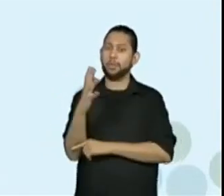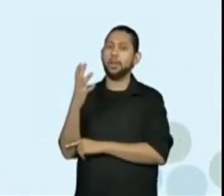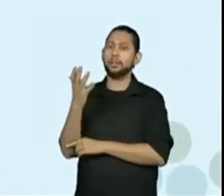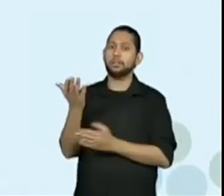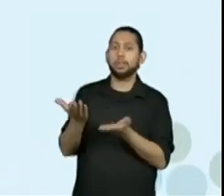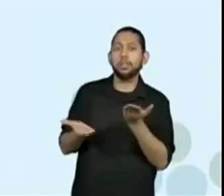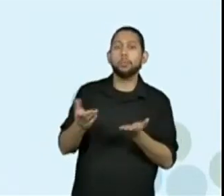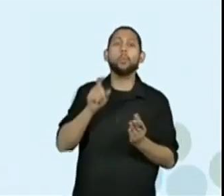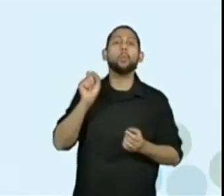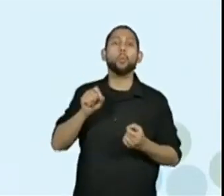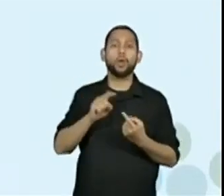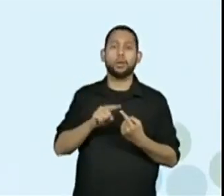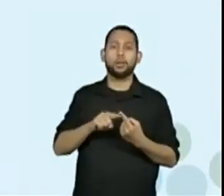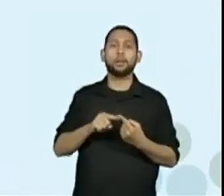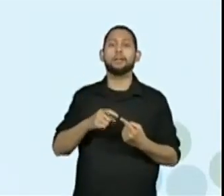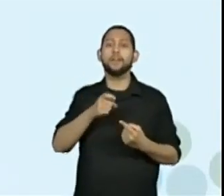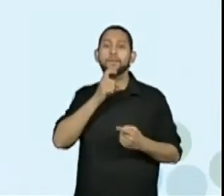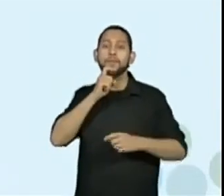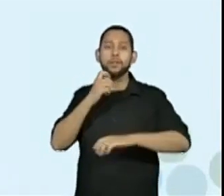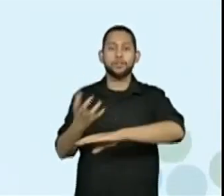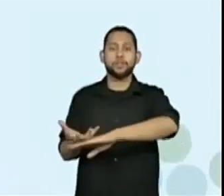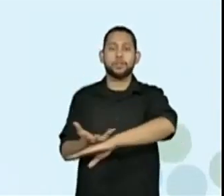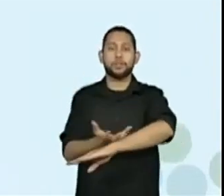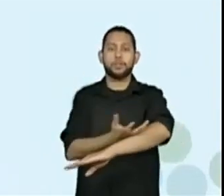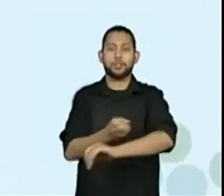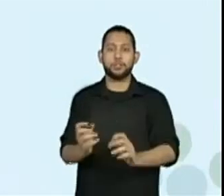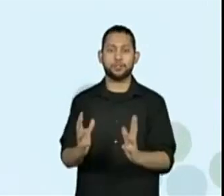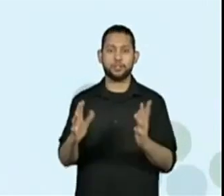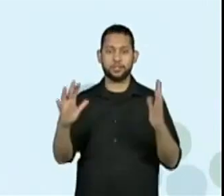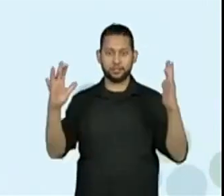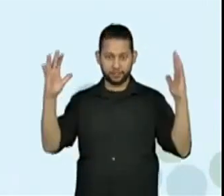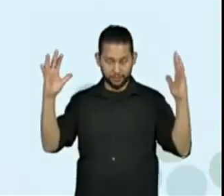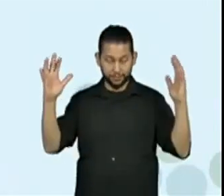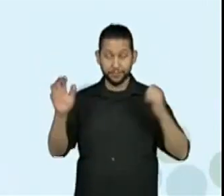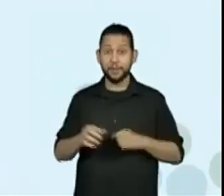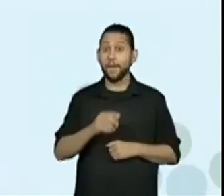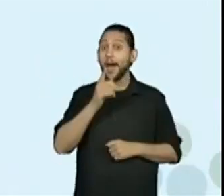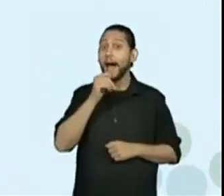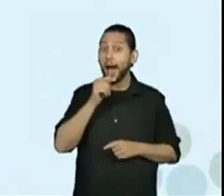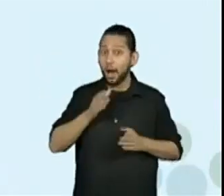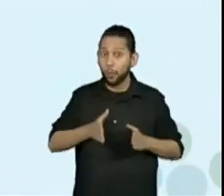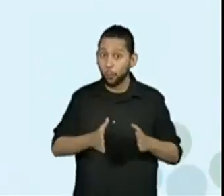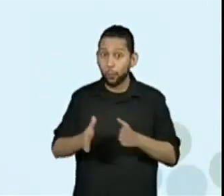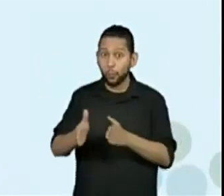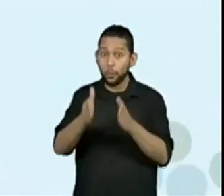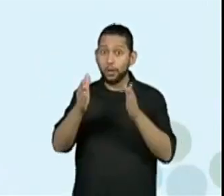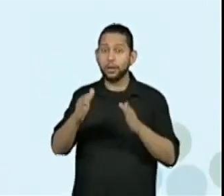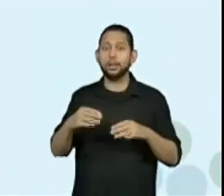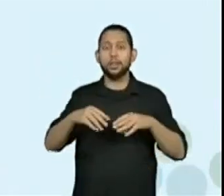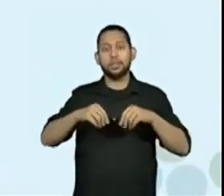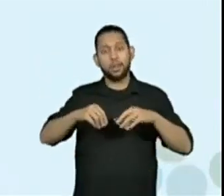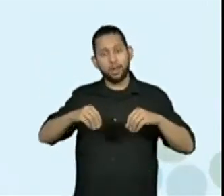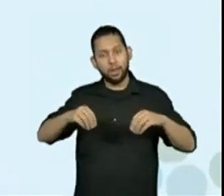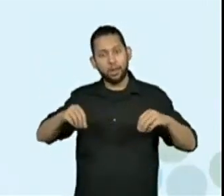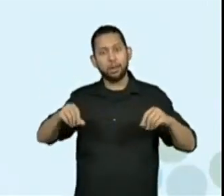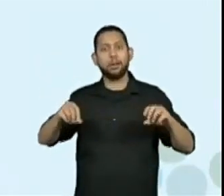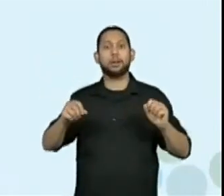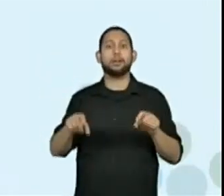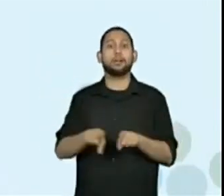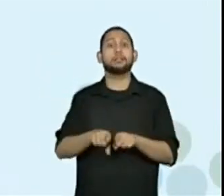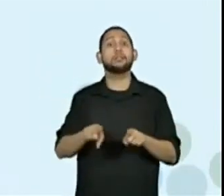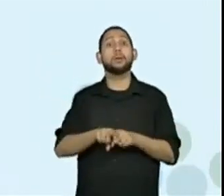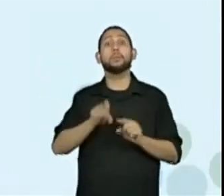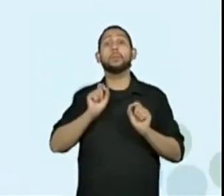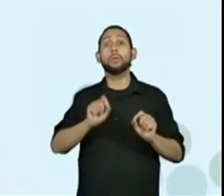à vegetação com o ciclo da água e a conservação dos solos, dos cursos de água e da